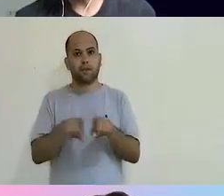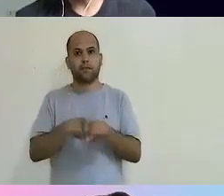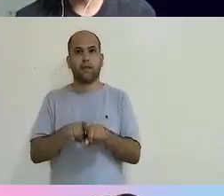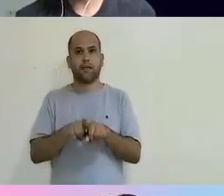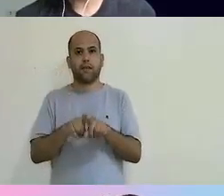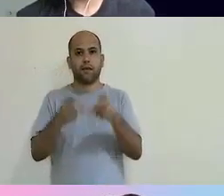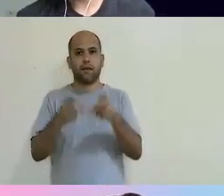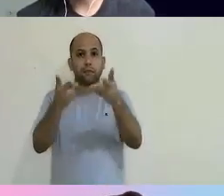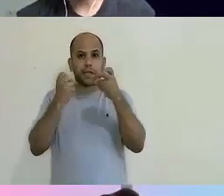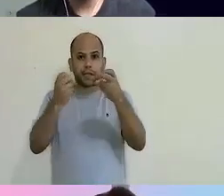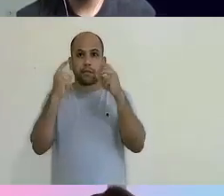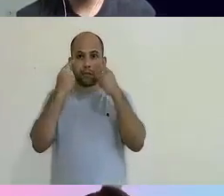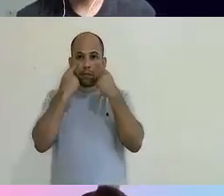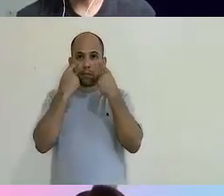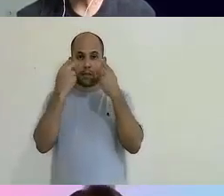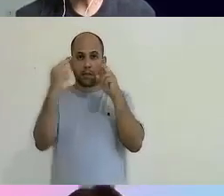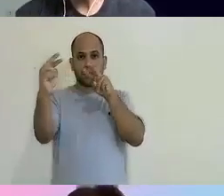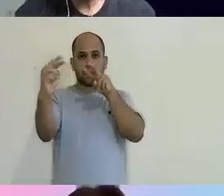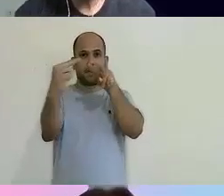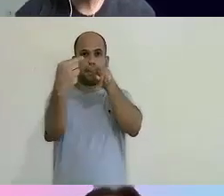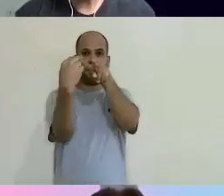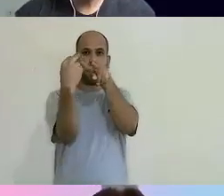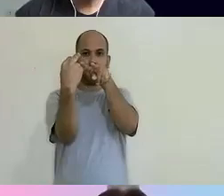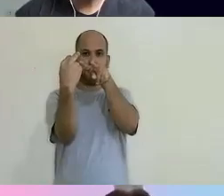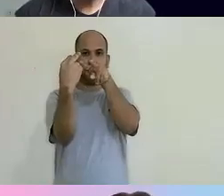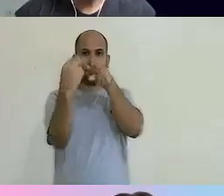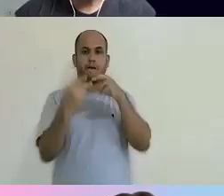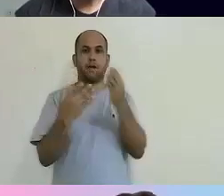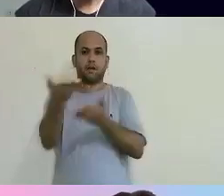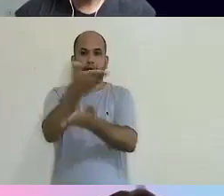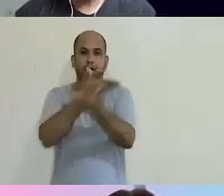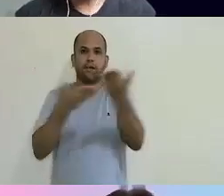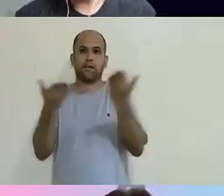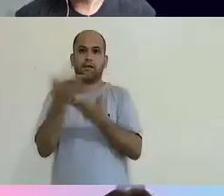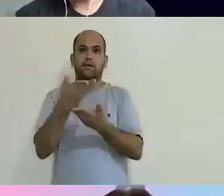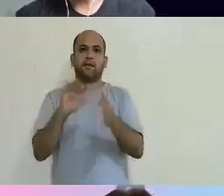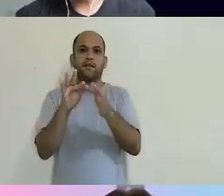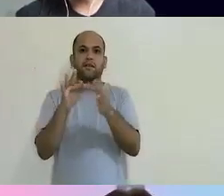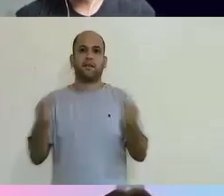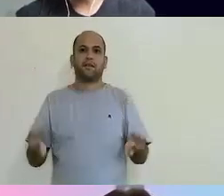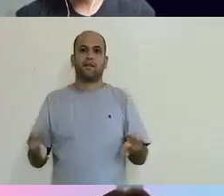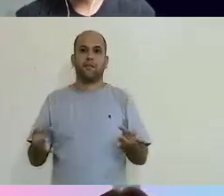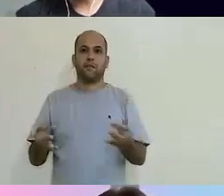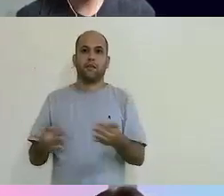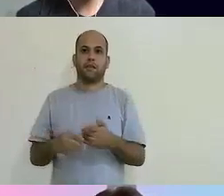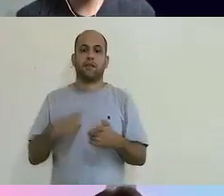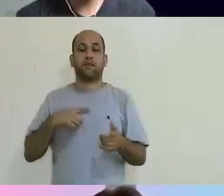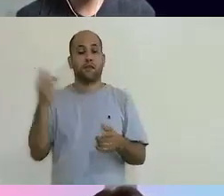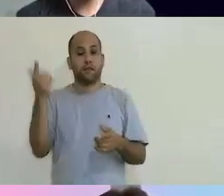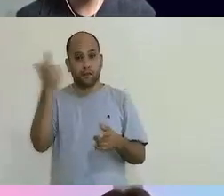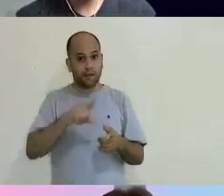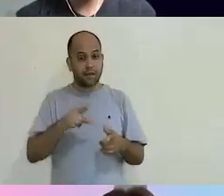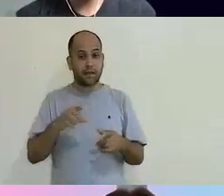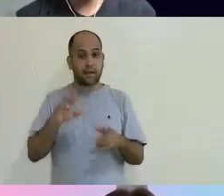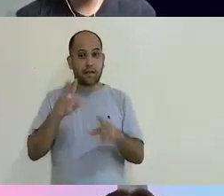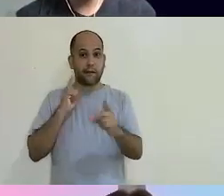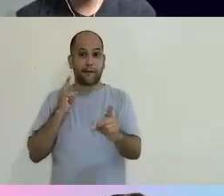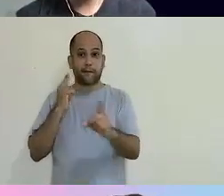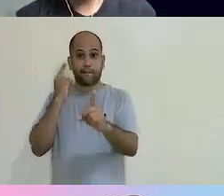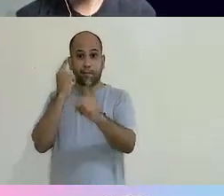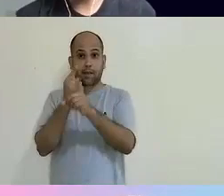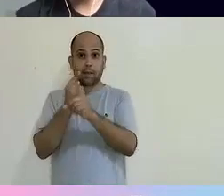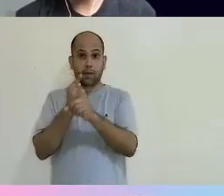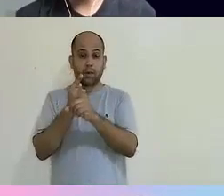né? Eu acho que as relações, elas ficam muito mais fáceis a partir do momento que você consegue enxergar o ponto de vista do